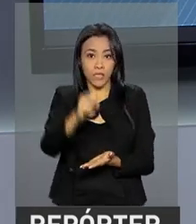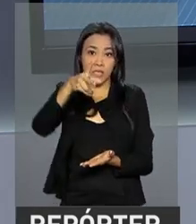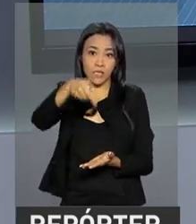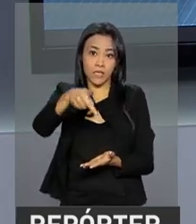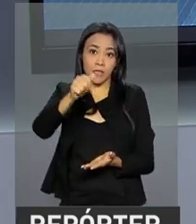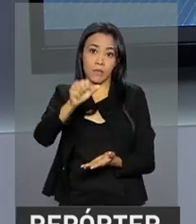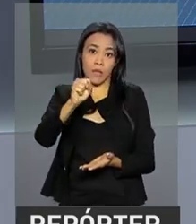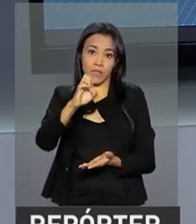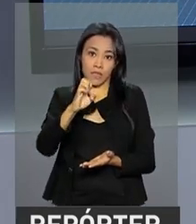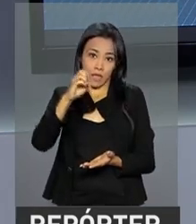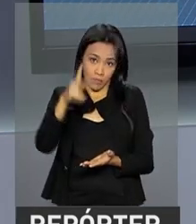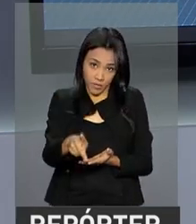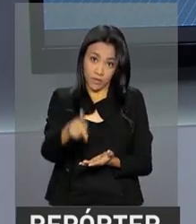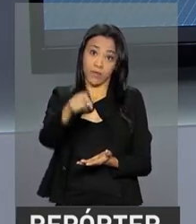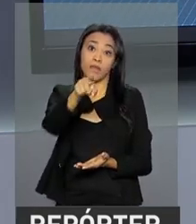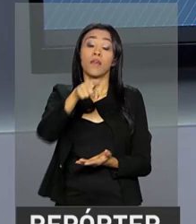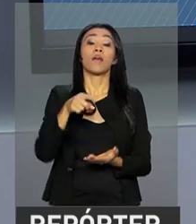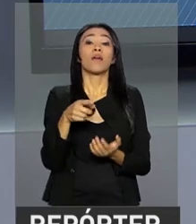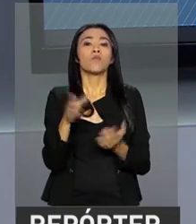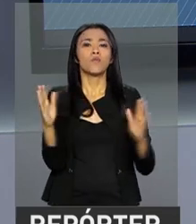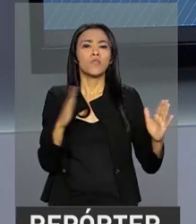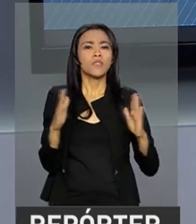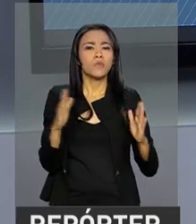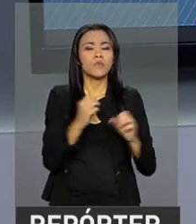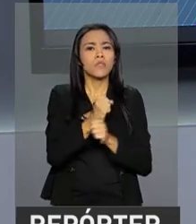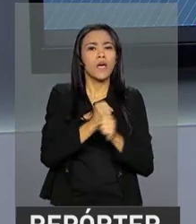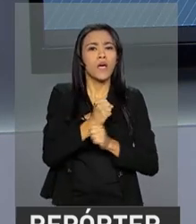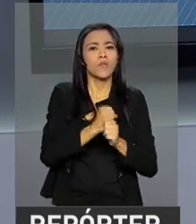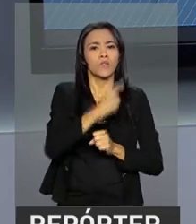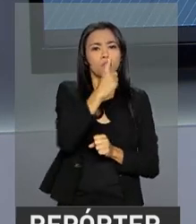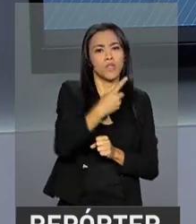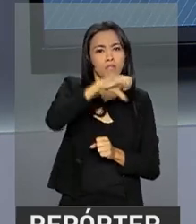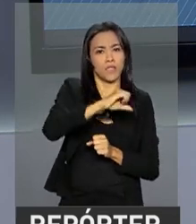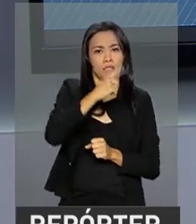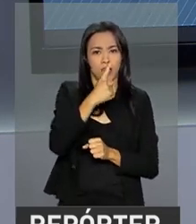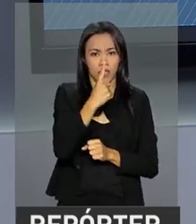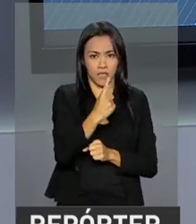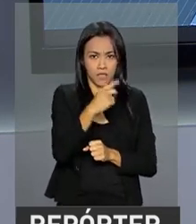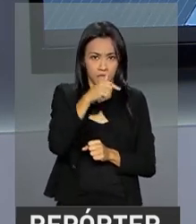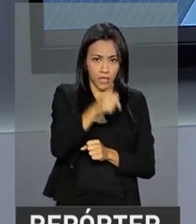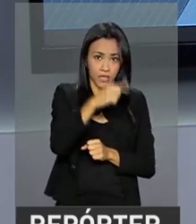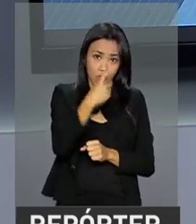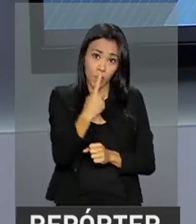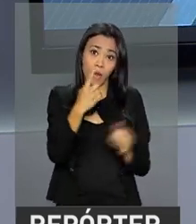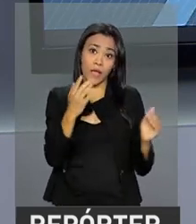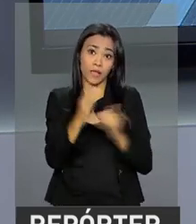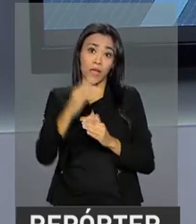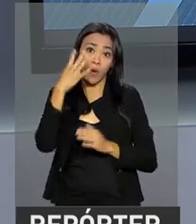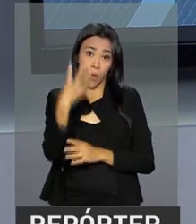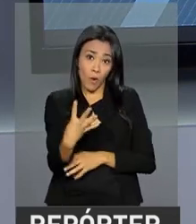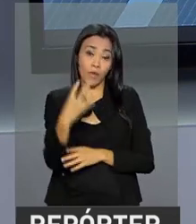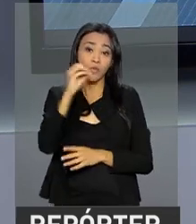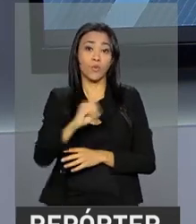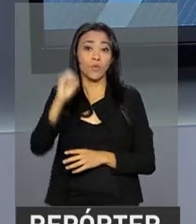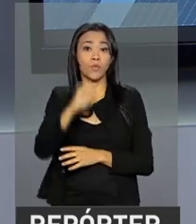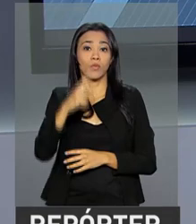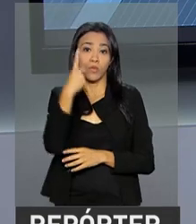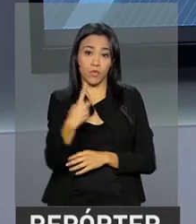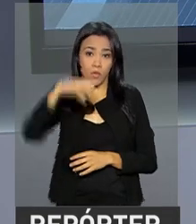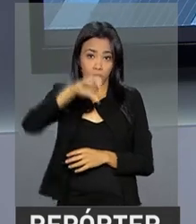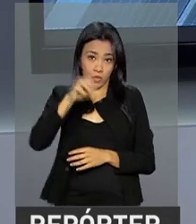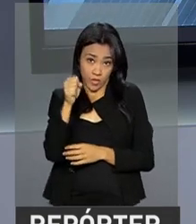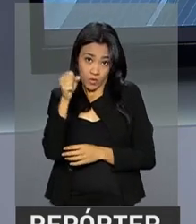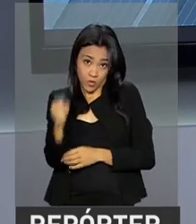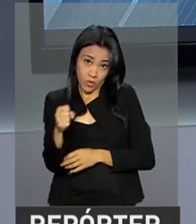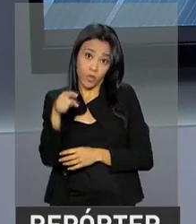empregador no fundo pis pasep entre os anos de 1971 a 4 de outubro de 1988 o